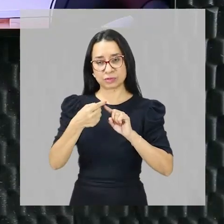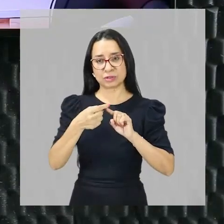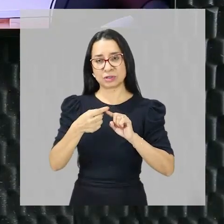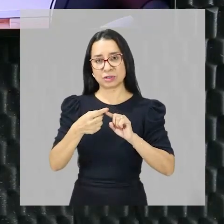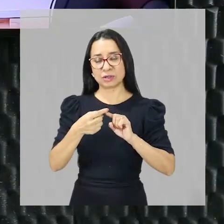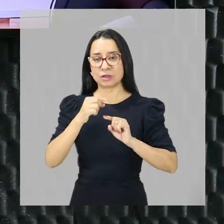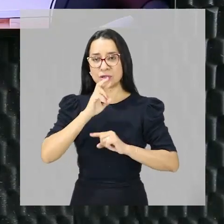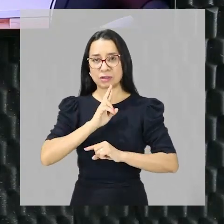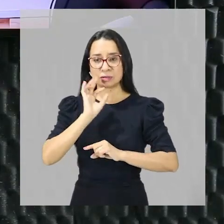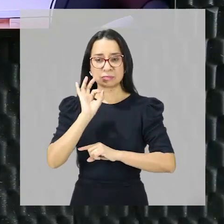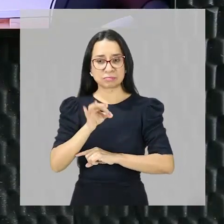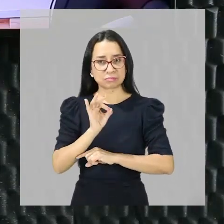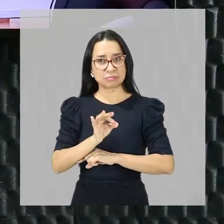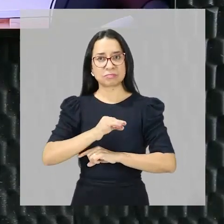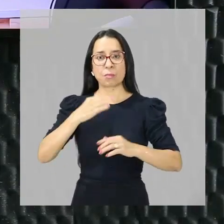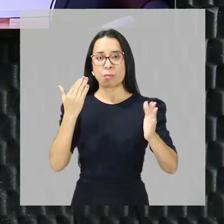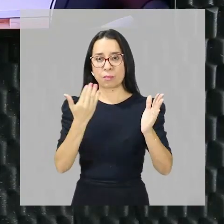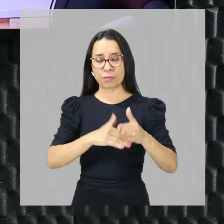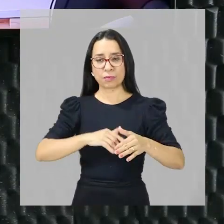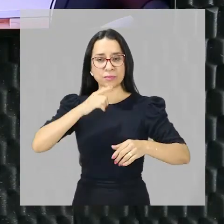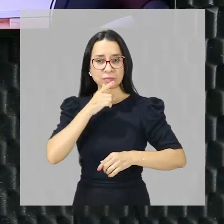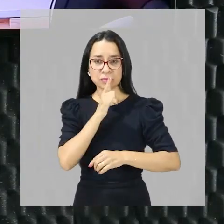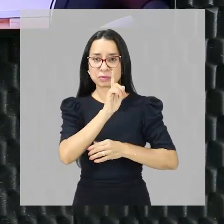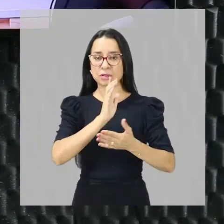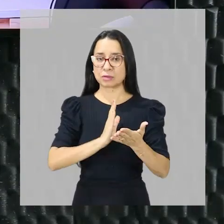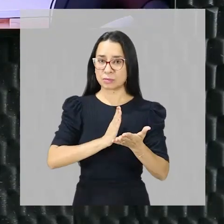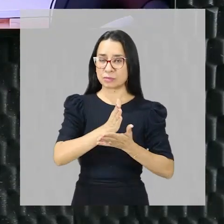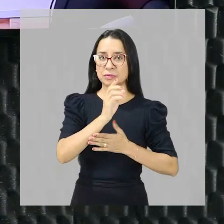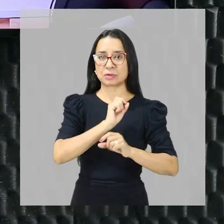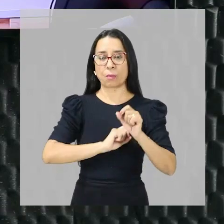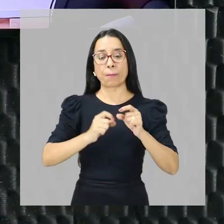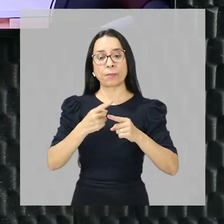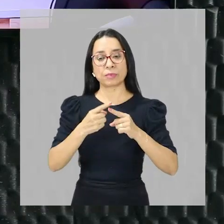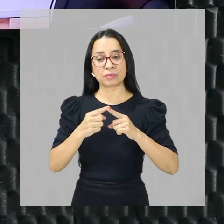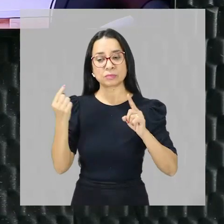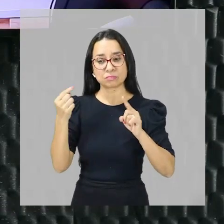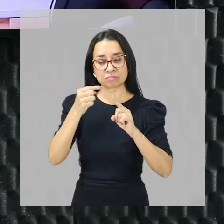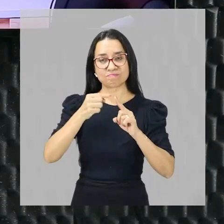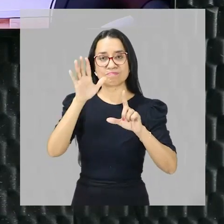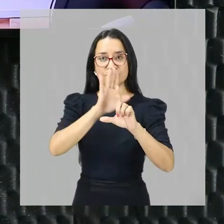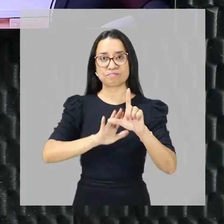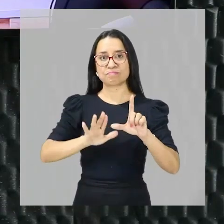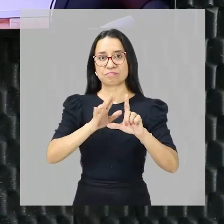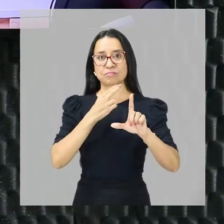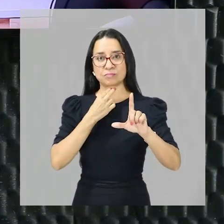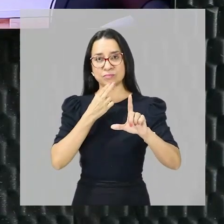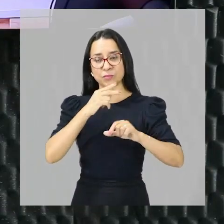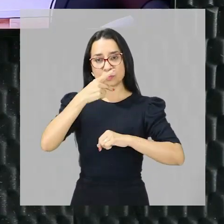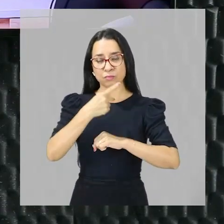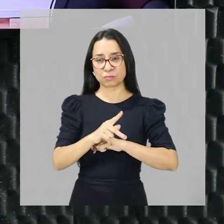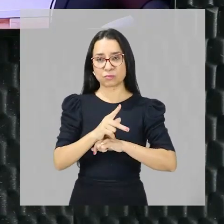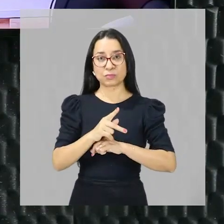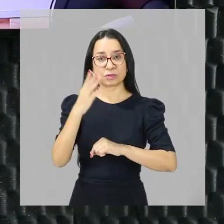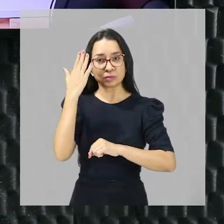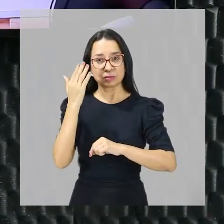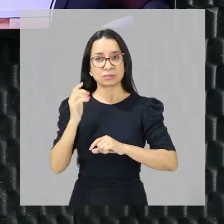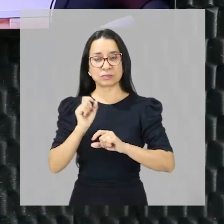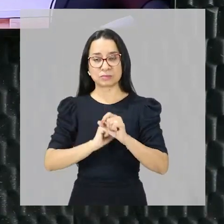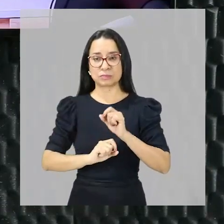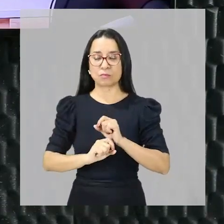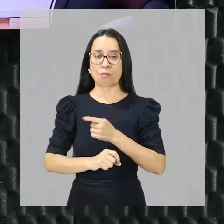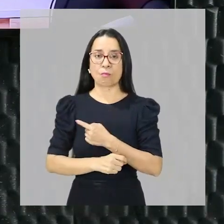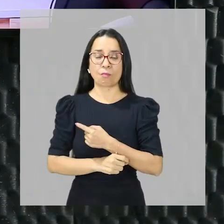prova, ganhar tua aprovação, porque essa aqui é a missão da plataforma Gonçalves Dias, galera, tá? O teu sucesso